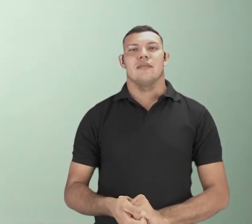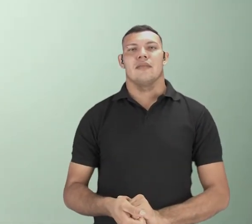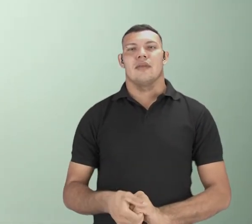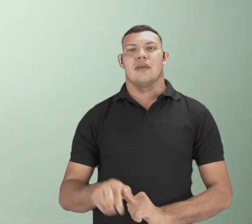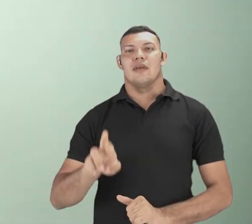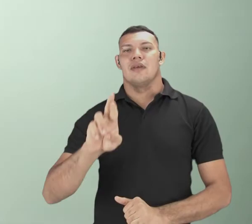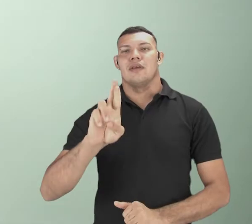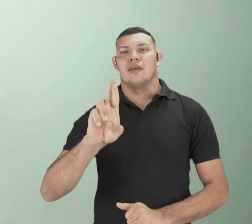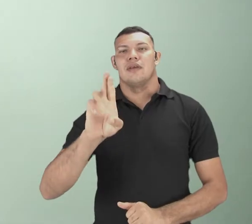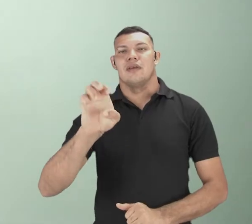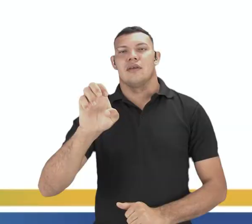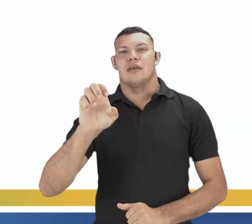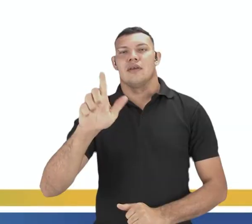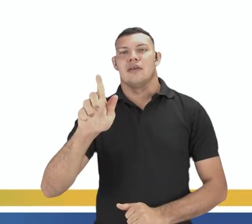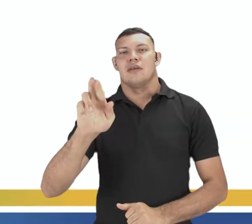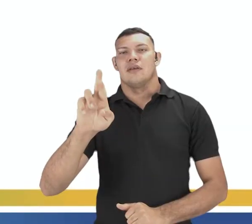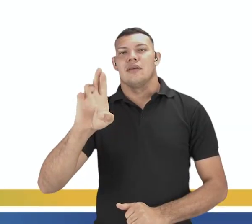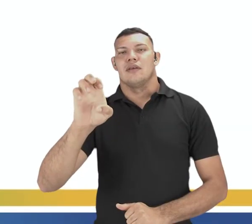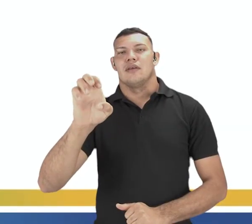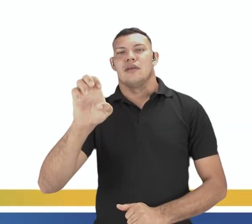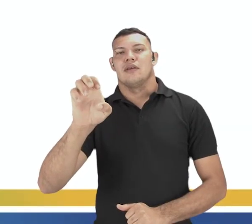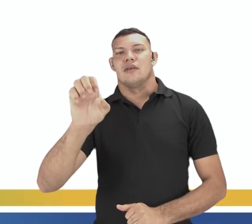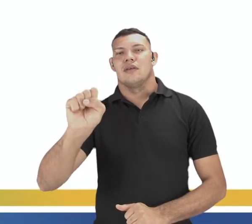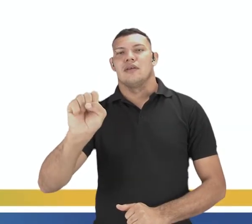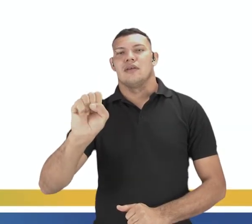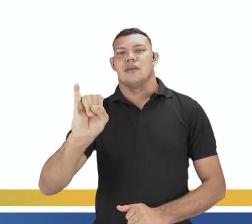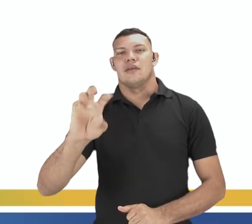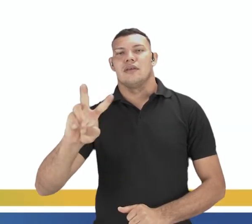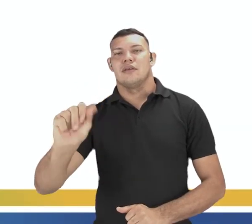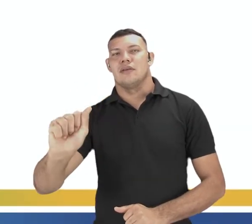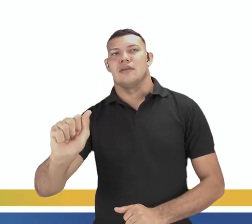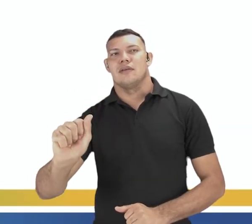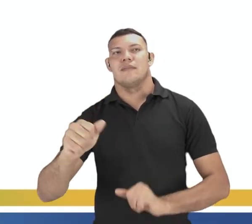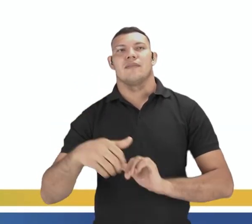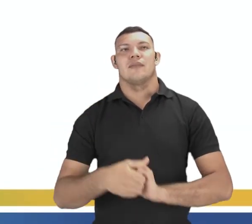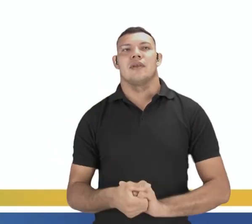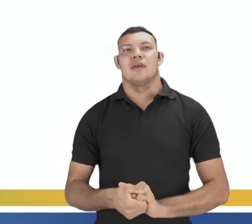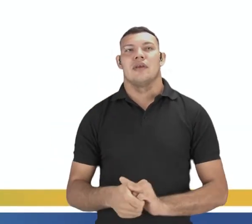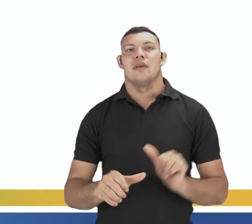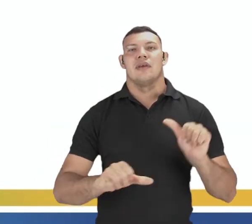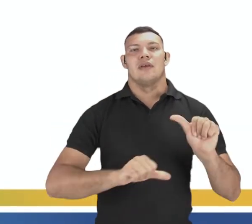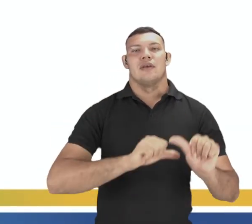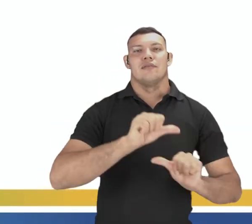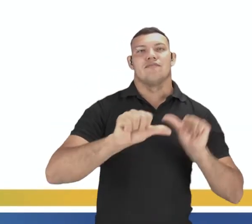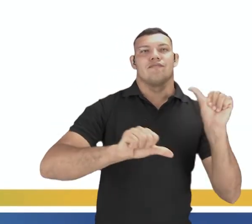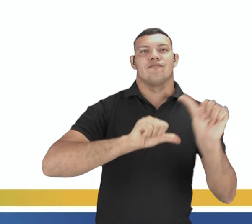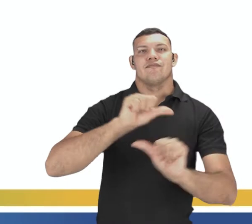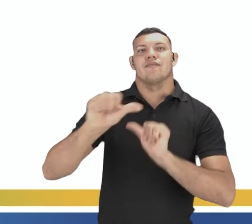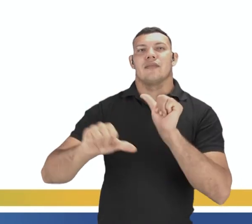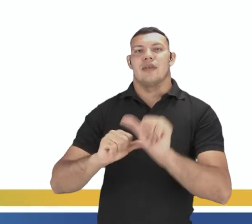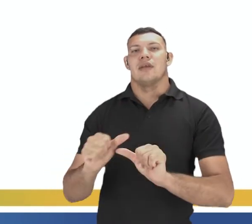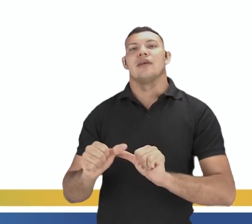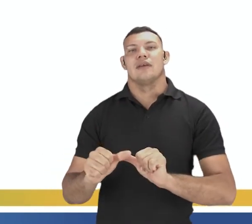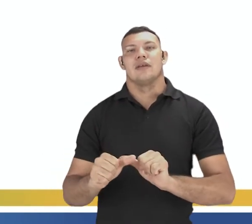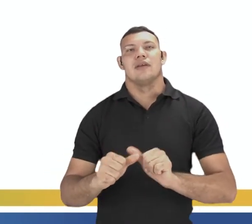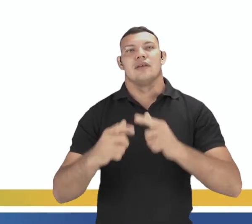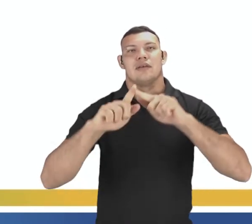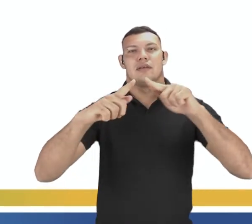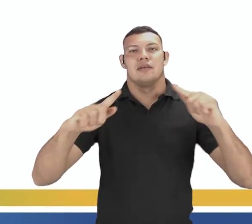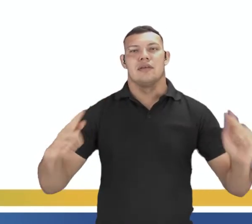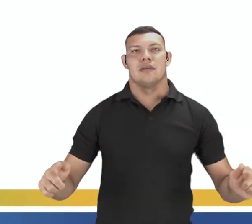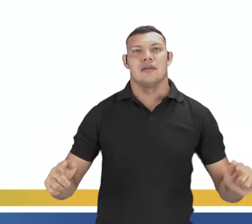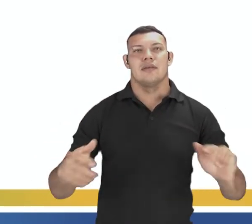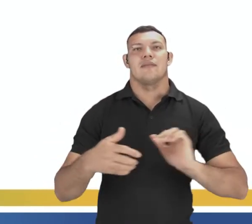A regressiva e a última. É uma mudança de classe da palavra, mas com mudança na